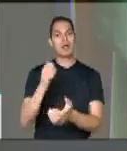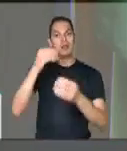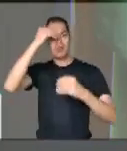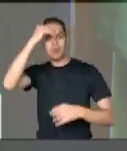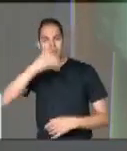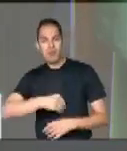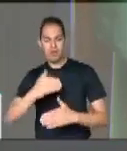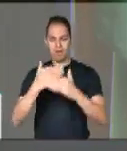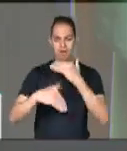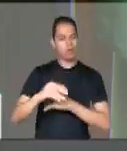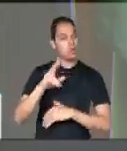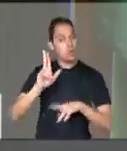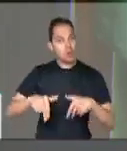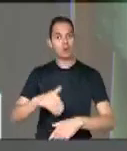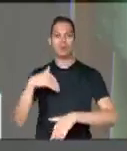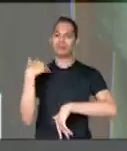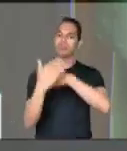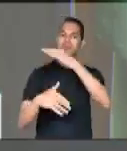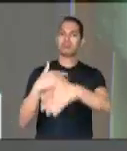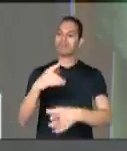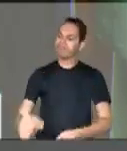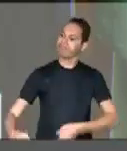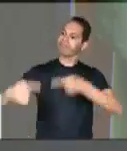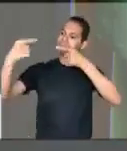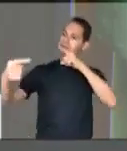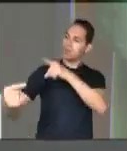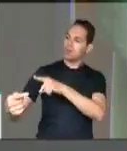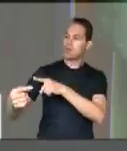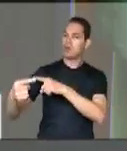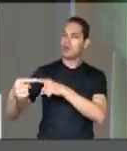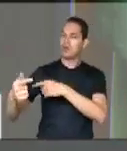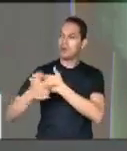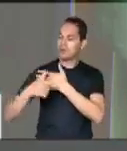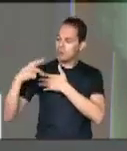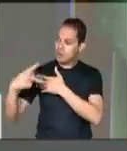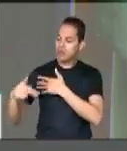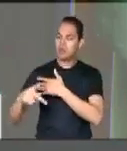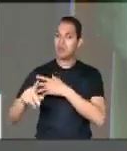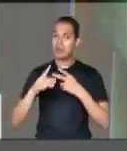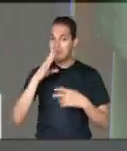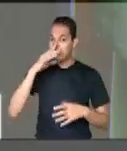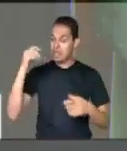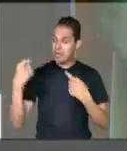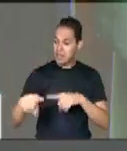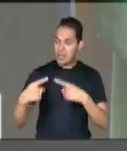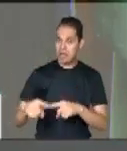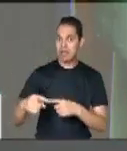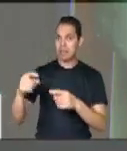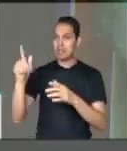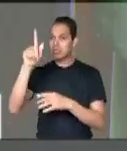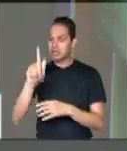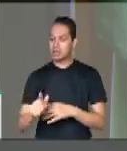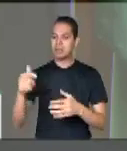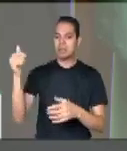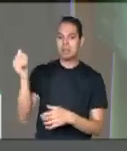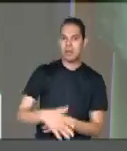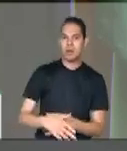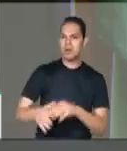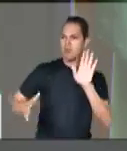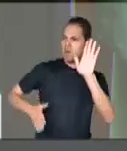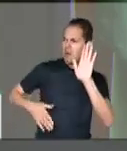passo à frente, ao embate com o senhor, com o seu função. As críticas que aqui fiz, fiz às suas más gestões. Nunca lhe chamei de vagabundo,